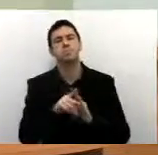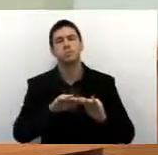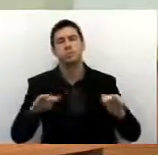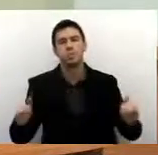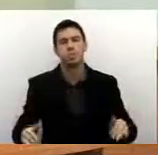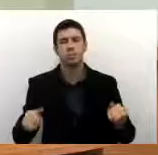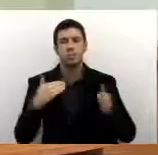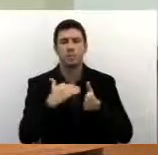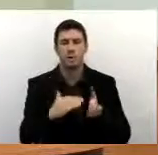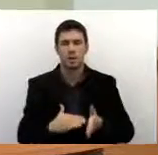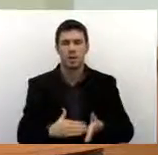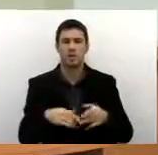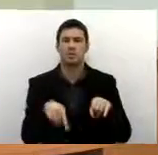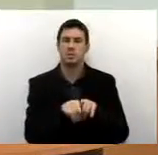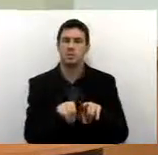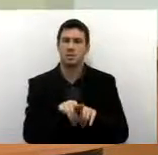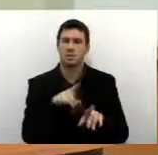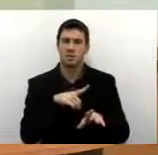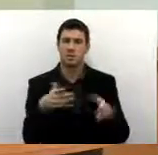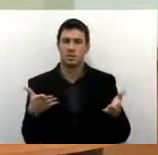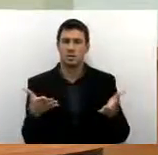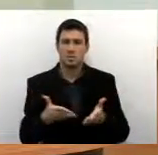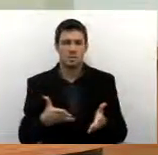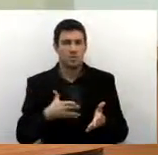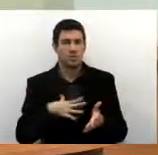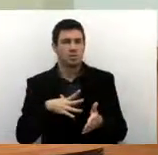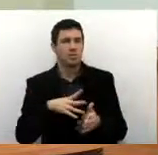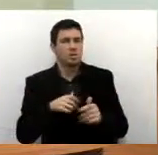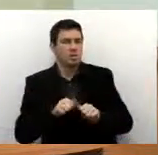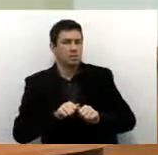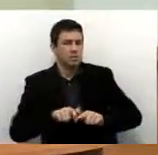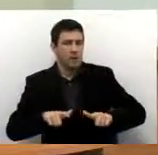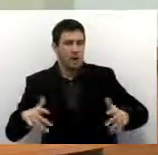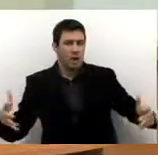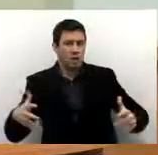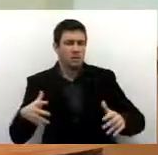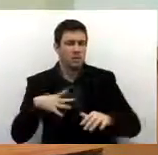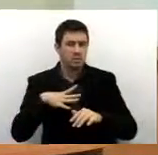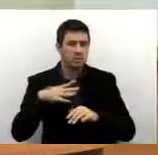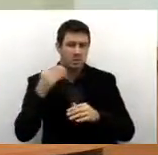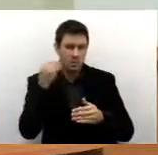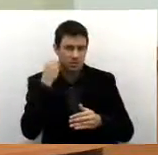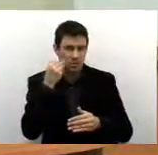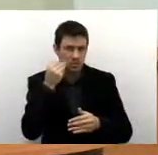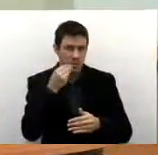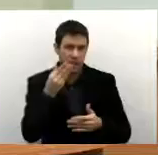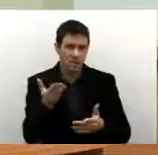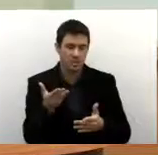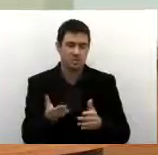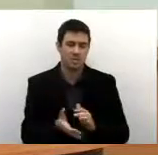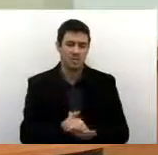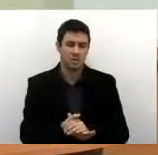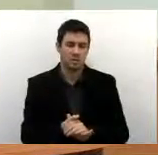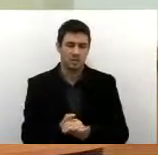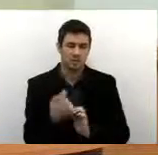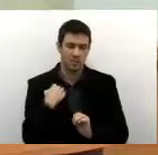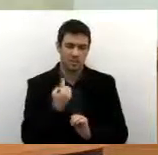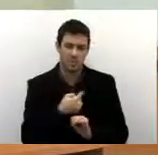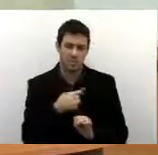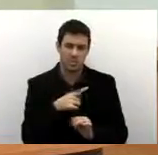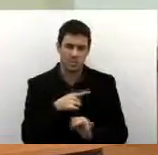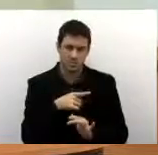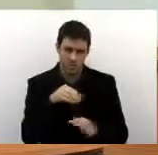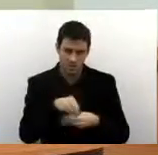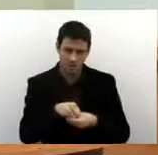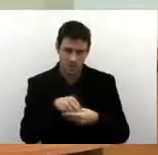secretário, enfim, tem uma vasta experiência no assunto. Porém, quando nós falamos, muitas